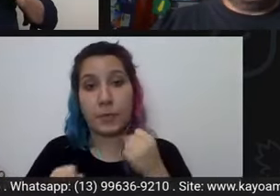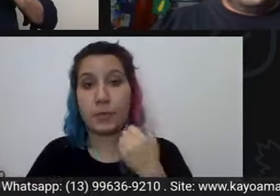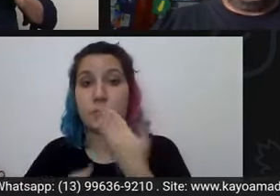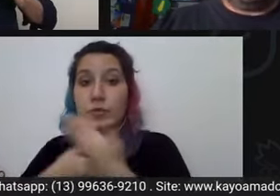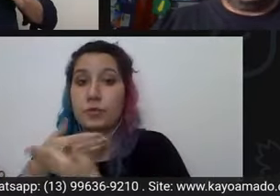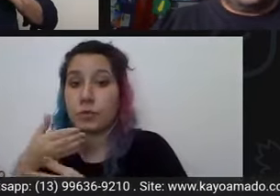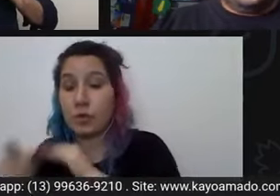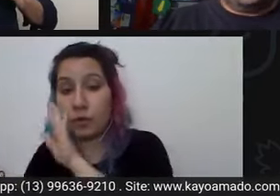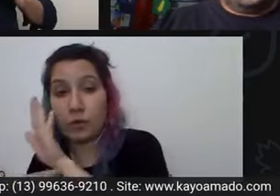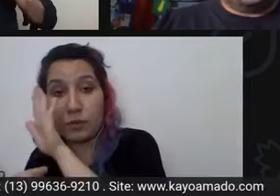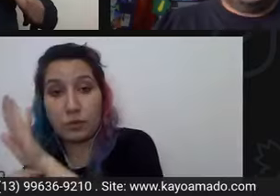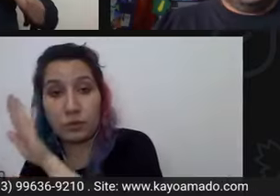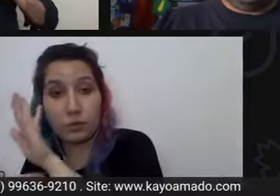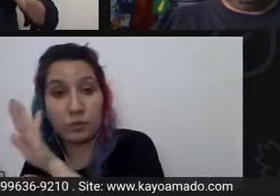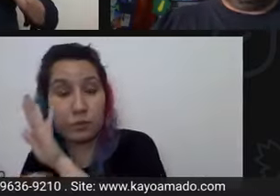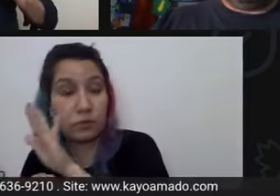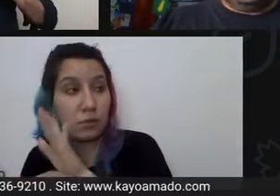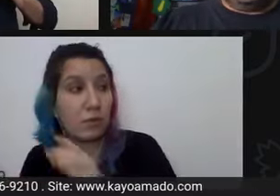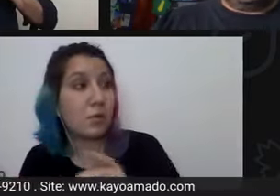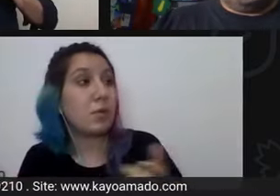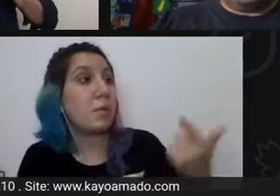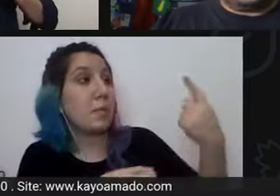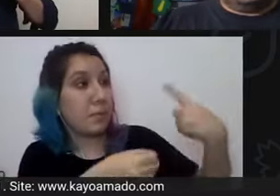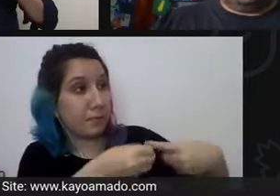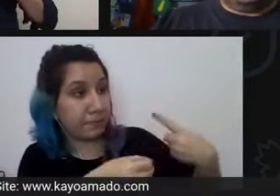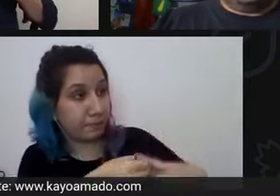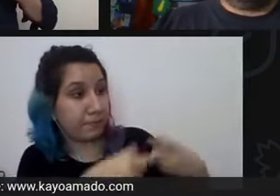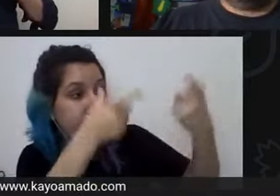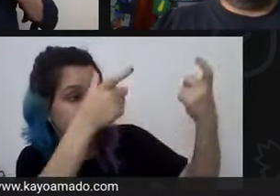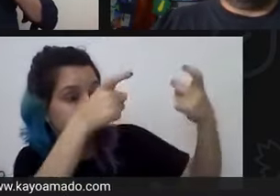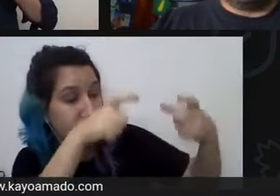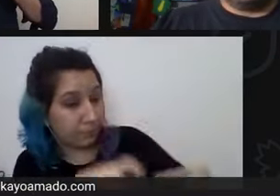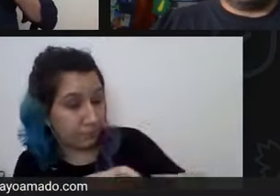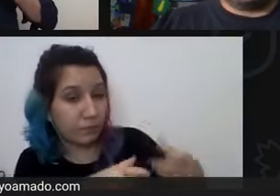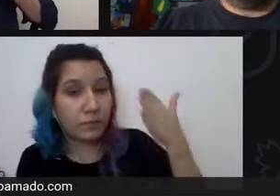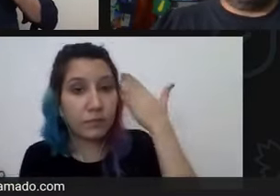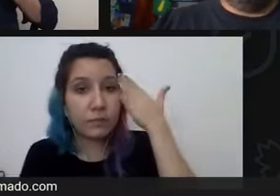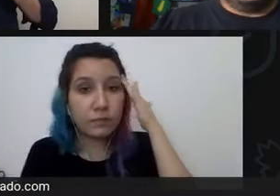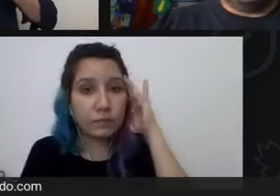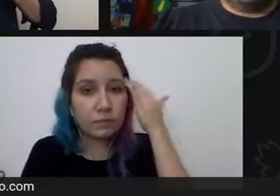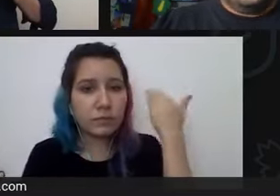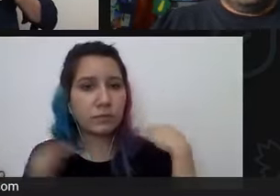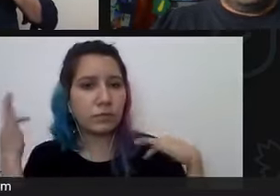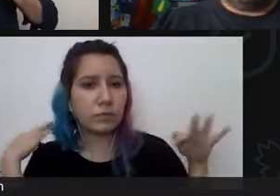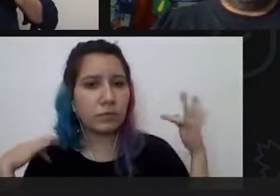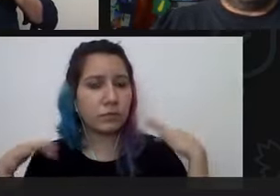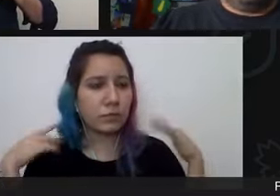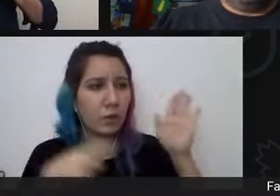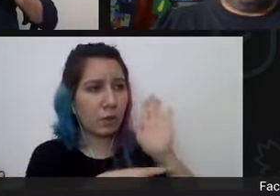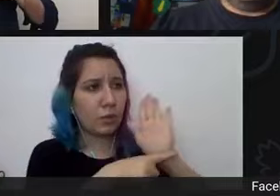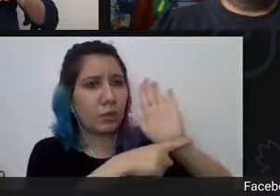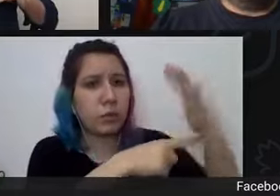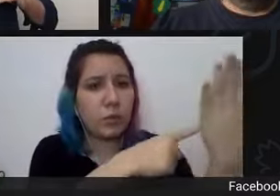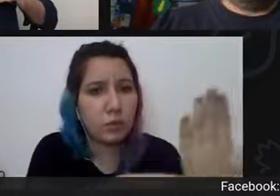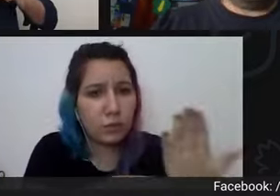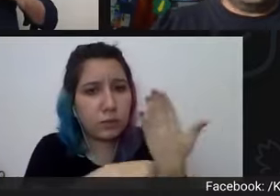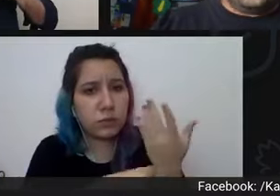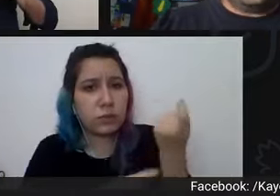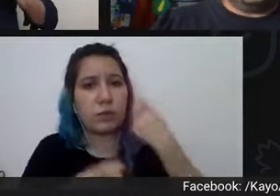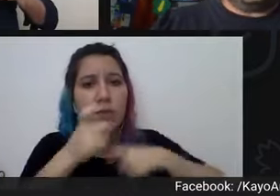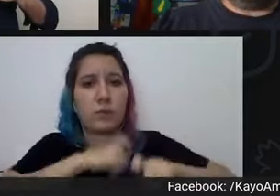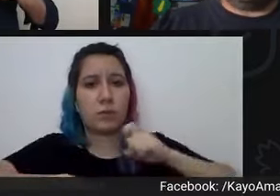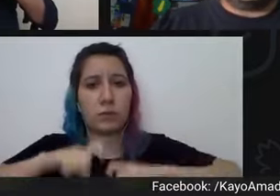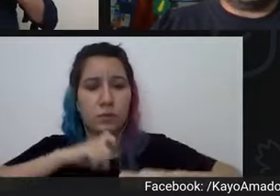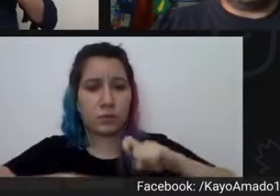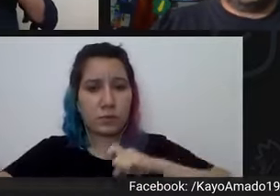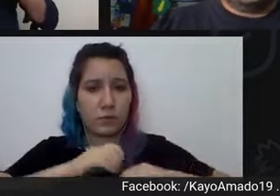uma cidade, com um território. Então, assim, é dessa forma que a gente entende o turismo, como contribuindo para o desenvolvimento de uma cidade